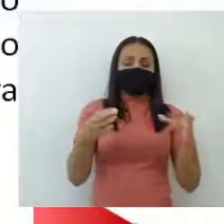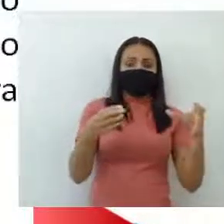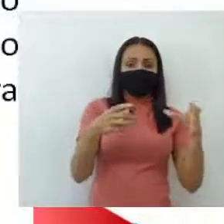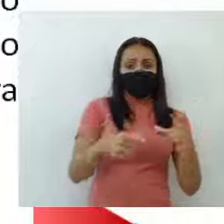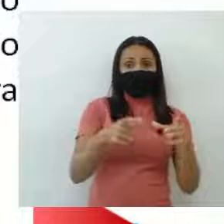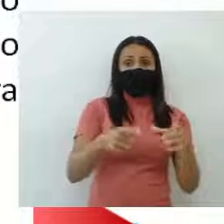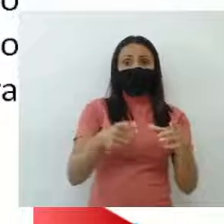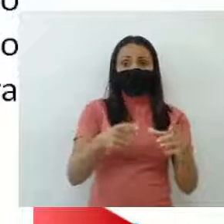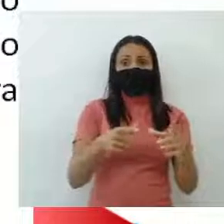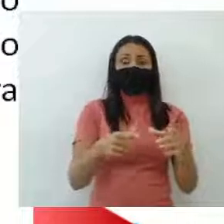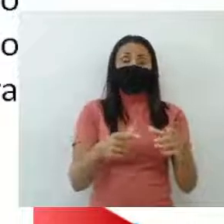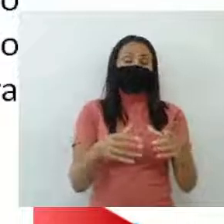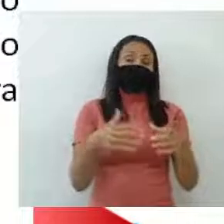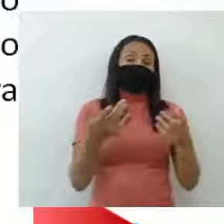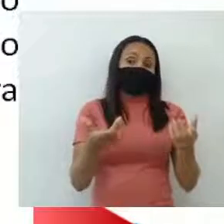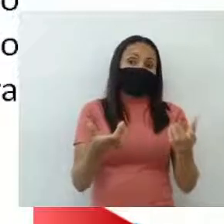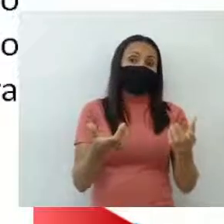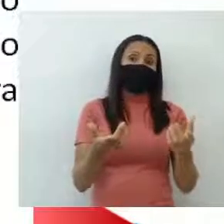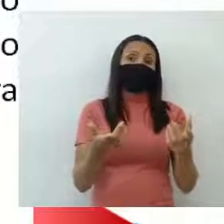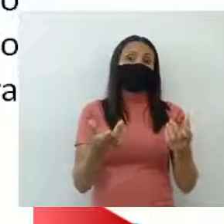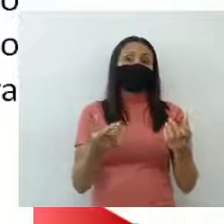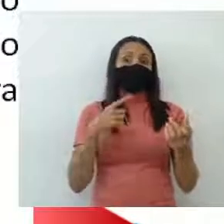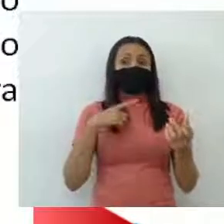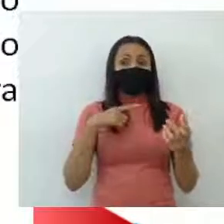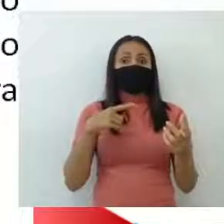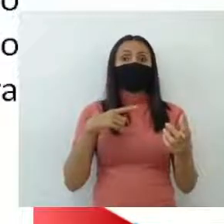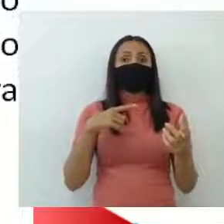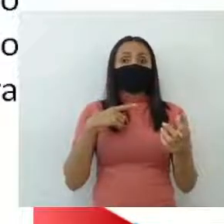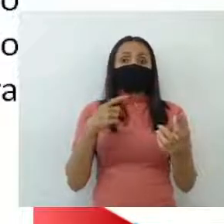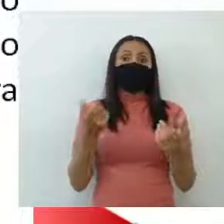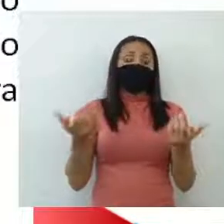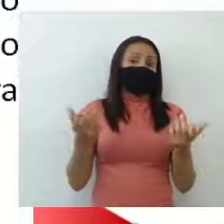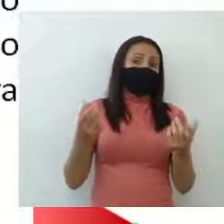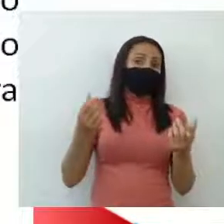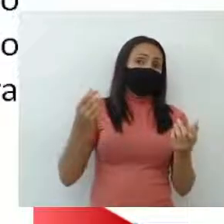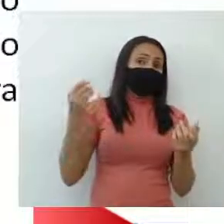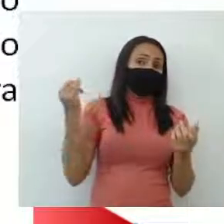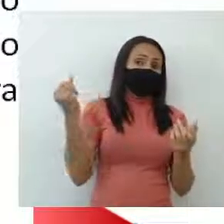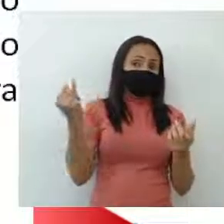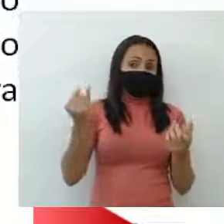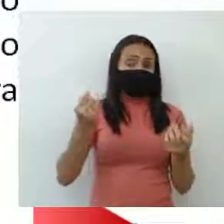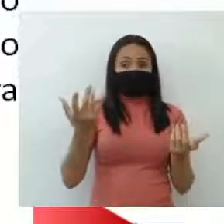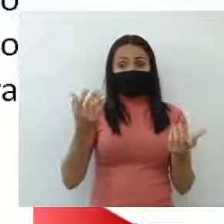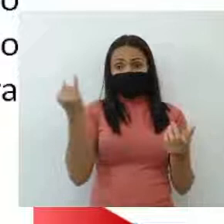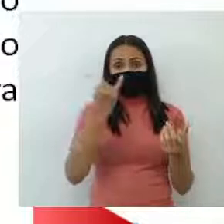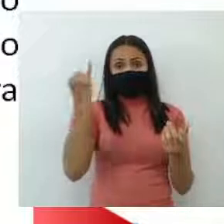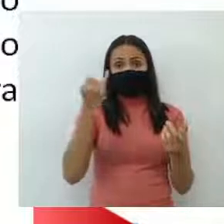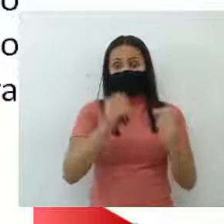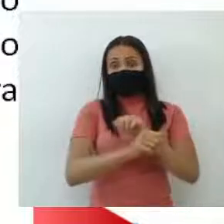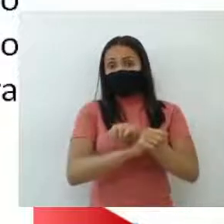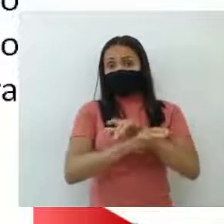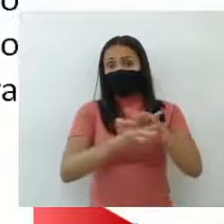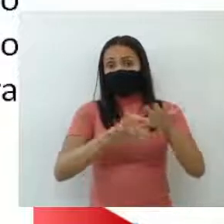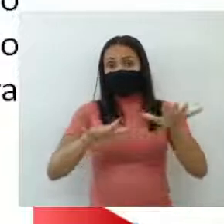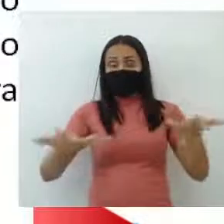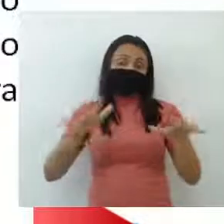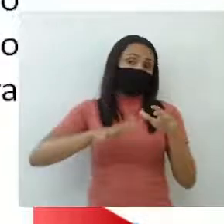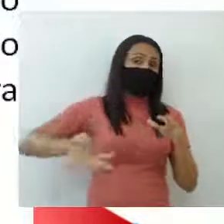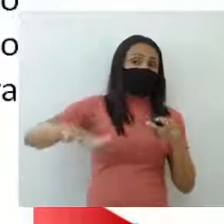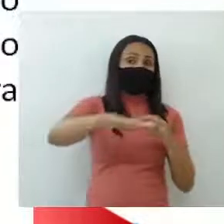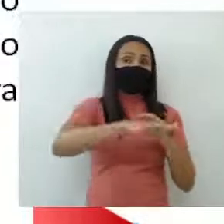escravos, né? Então houve a necessidade de expandirem, buscarem aprisionar homens em outras áreas mais distantes. Então, como vocês